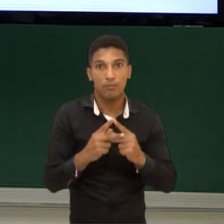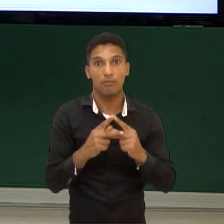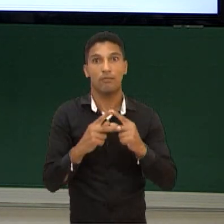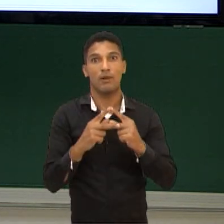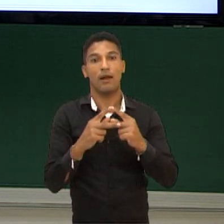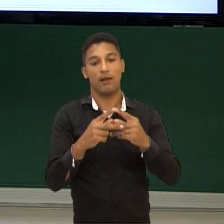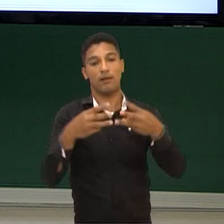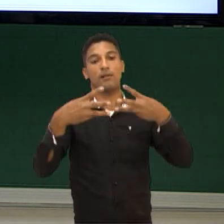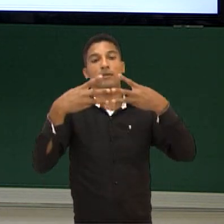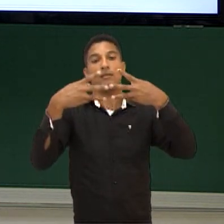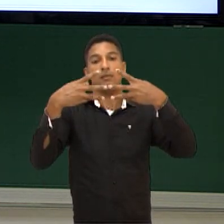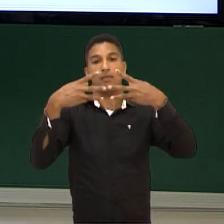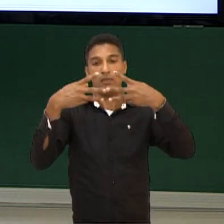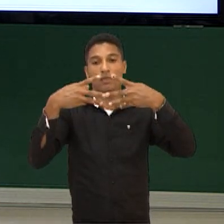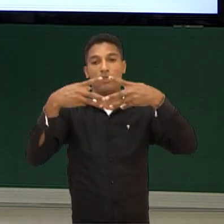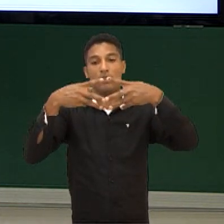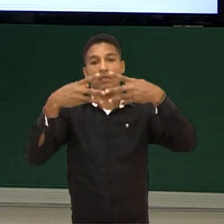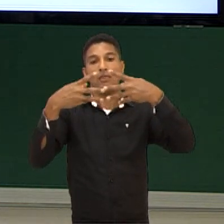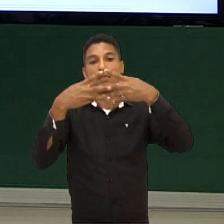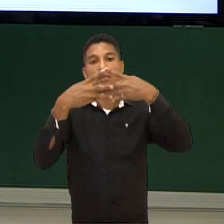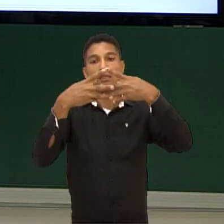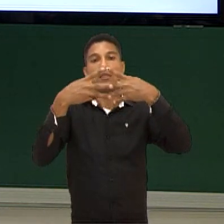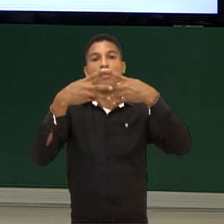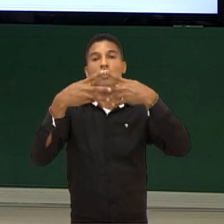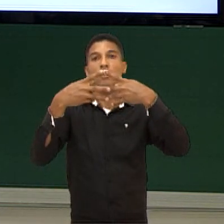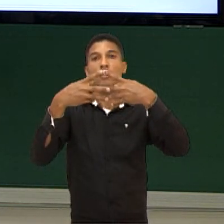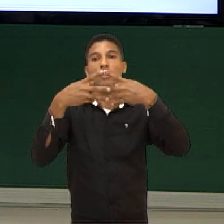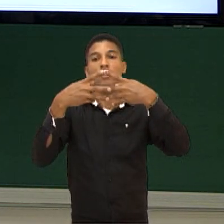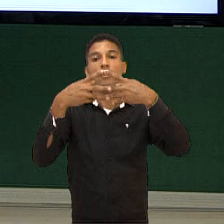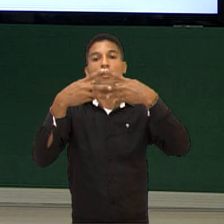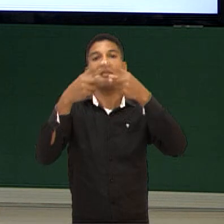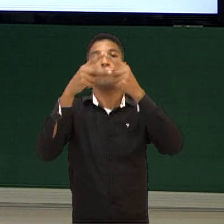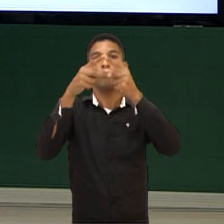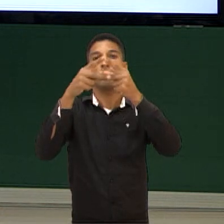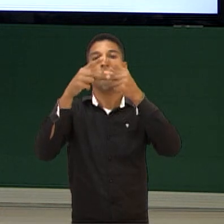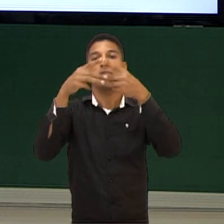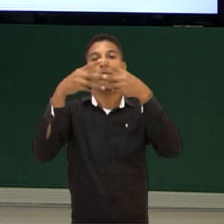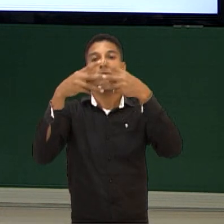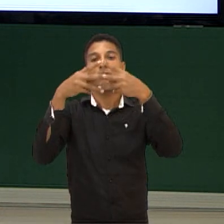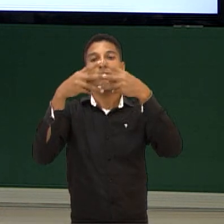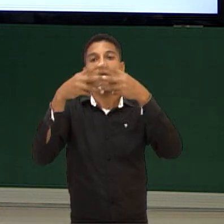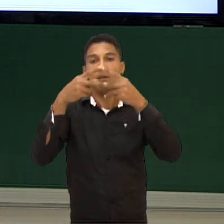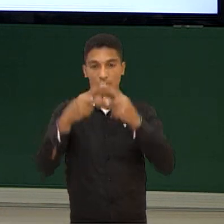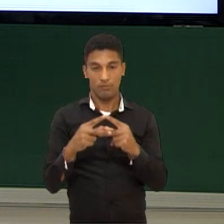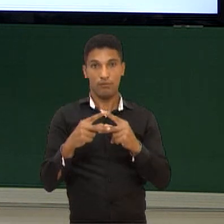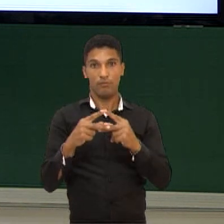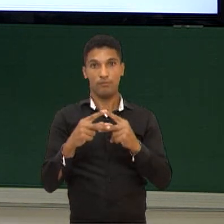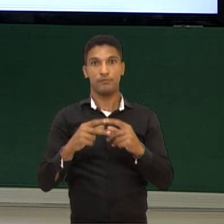ângulos internos de um quadrilátero, 360, beleza? Agora vejamos